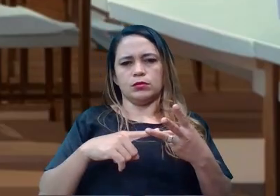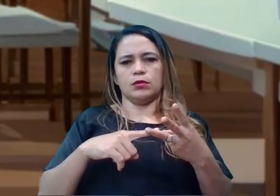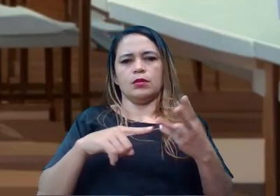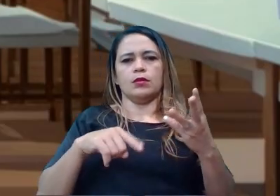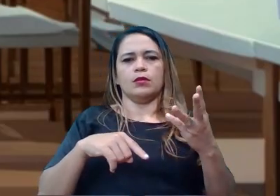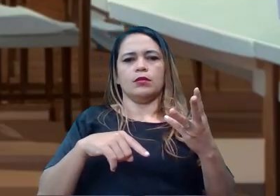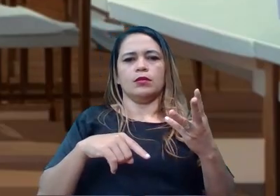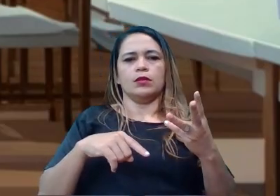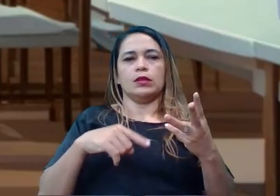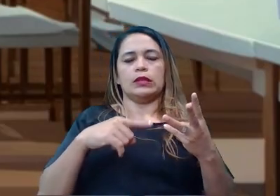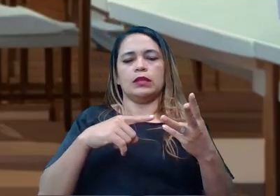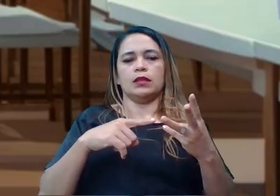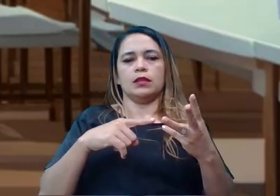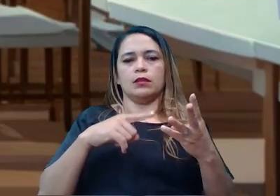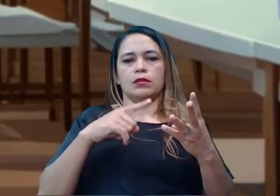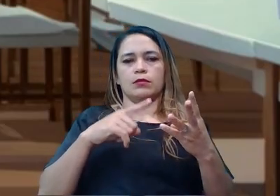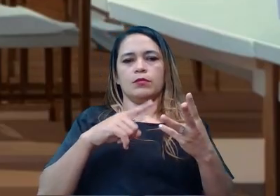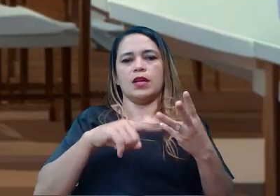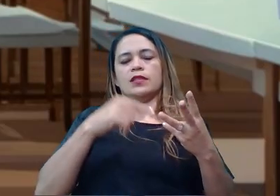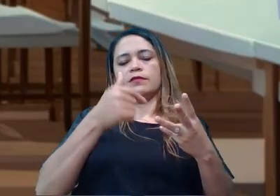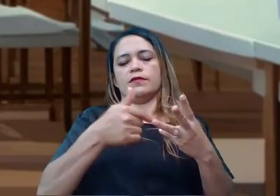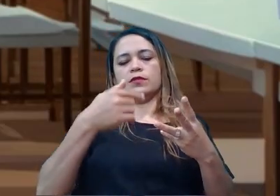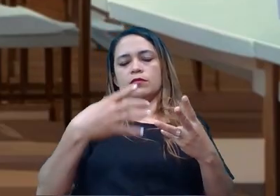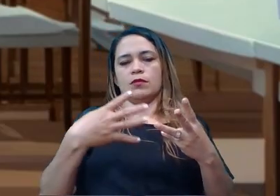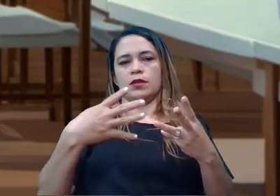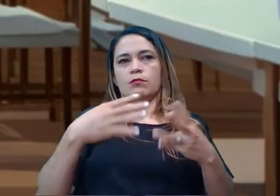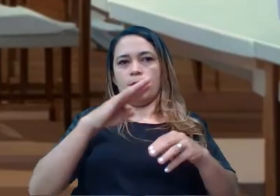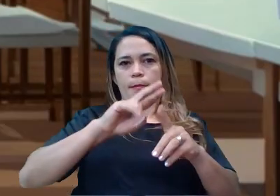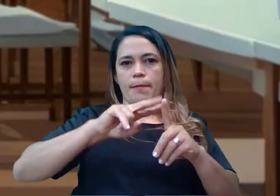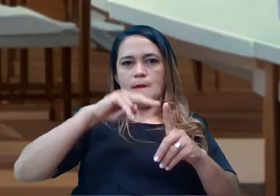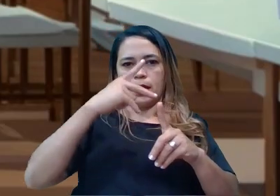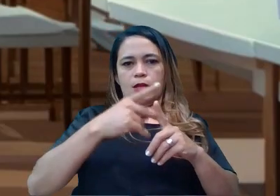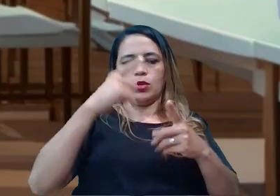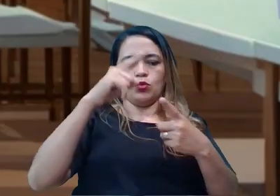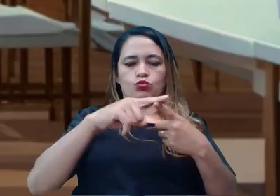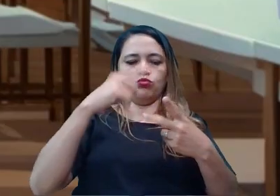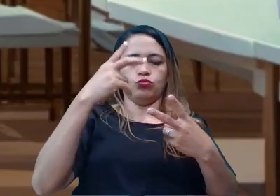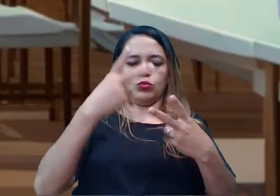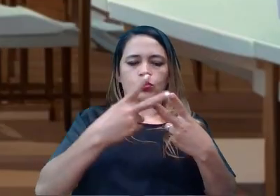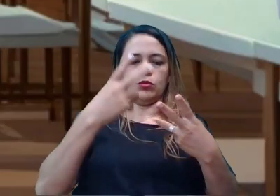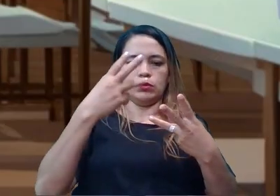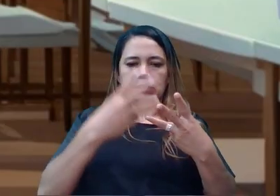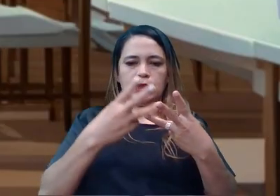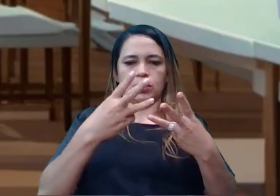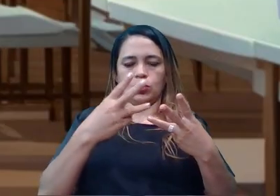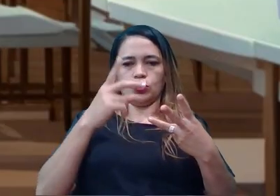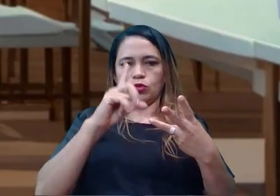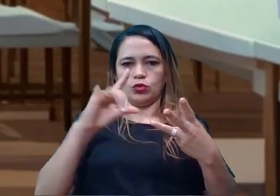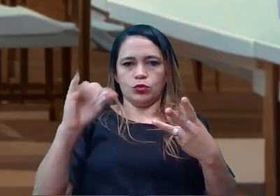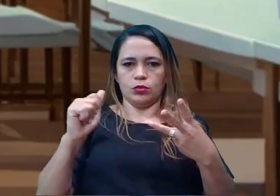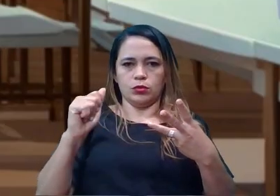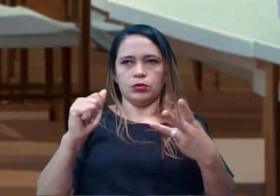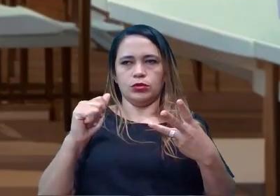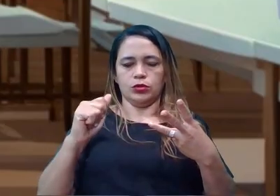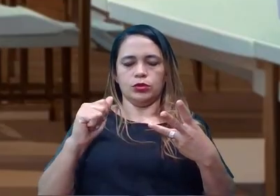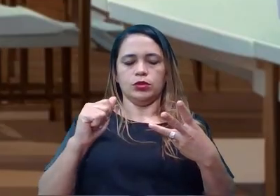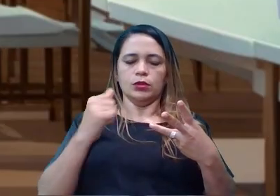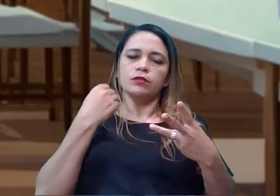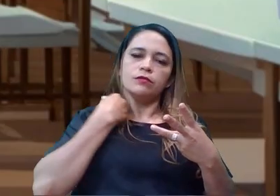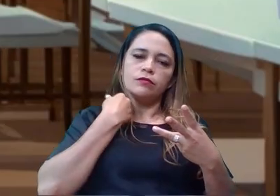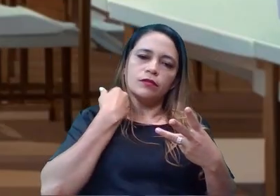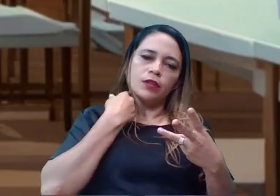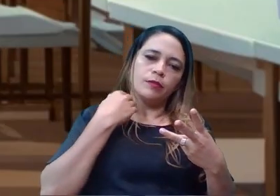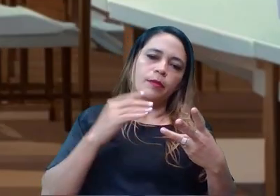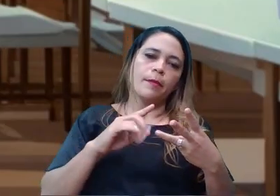repente passaram-se mais 24 horas. Ou seja, 1, 2, 3 dias no sintoma, mas